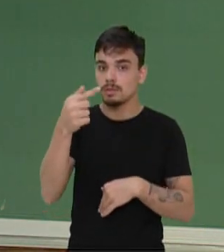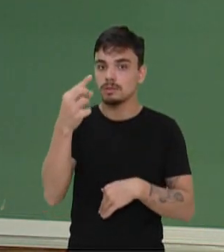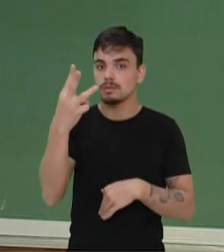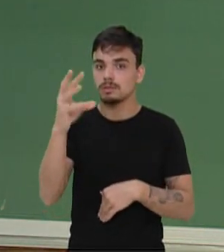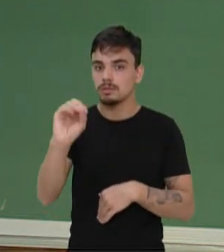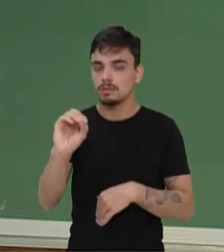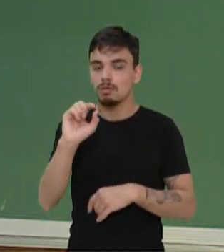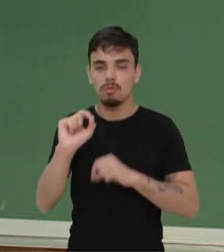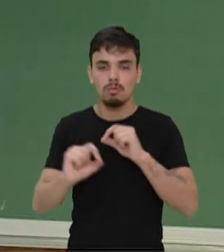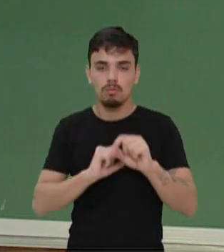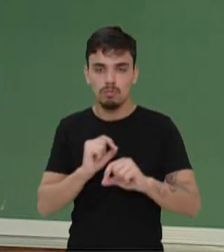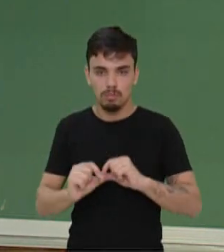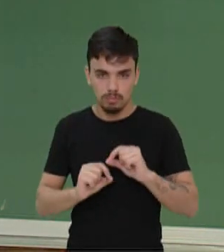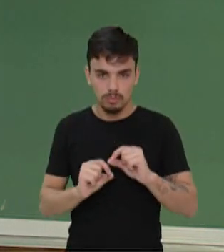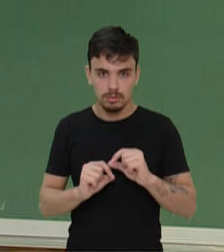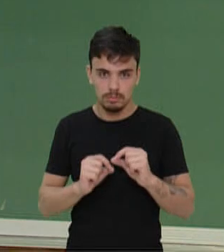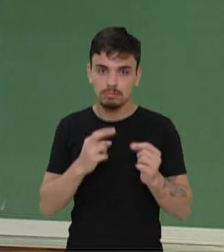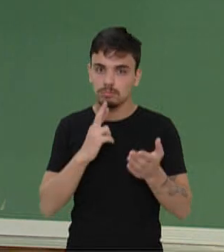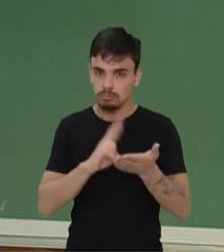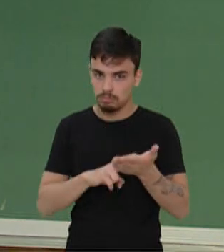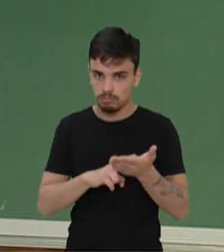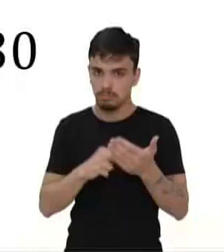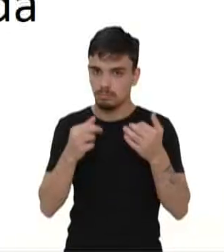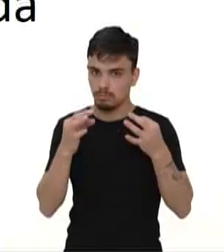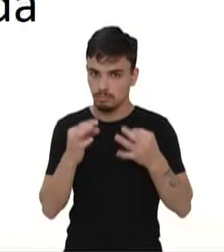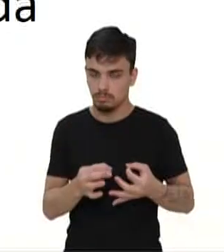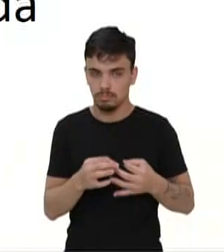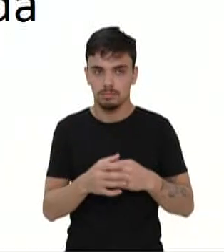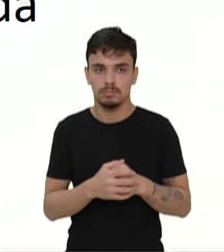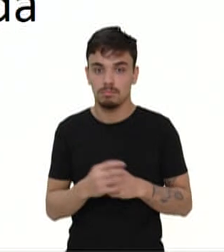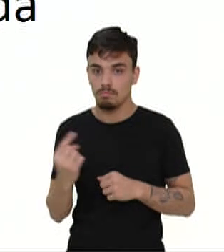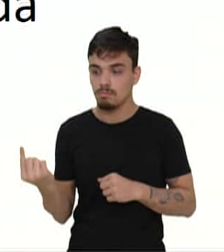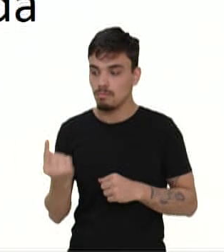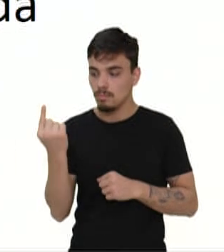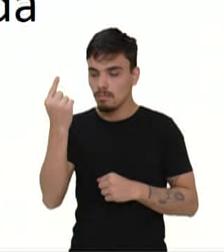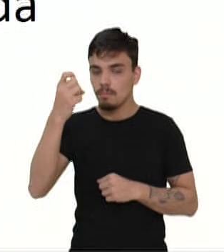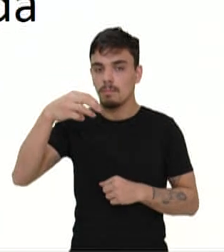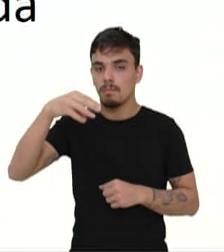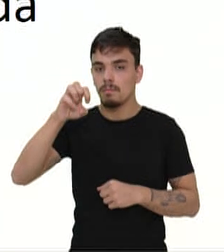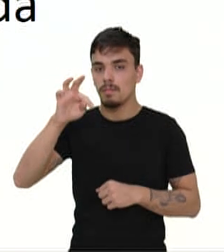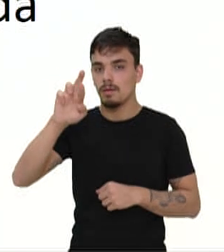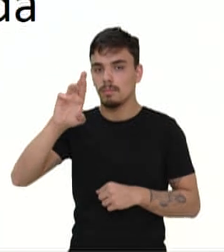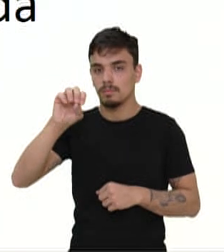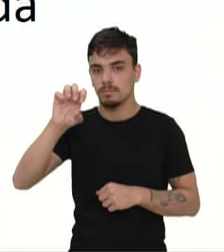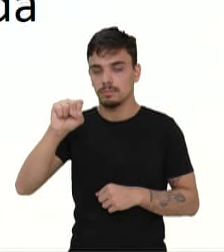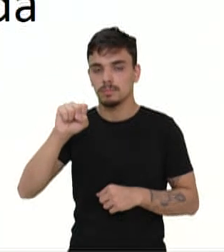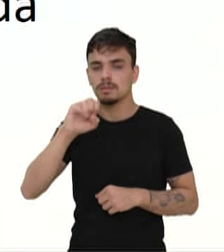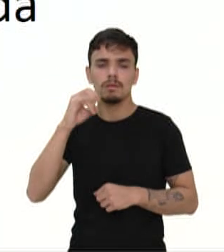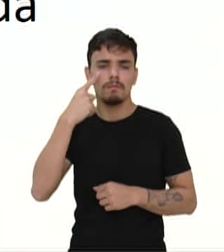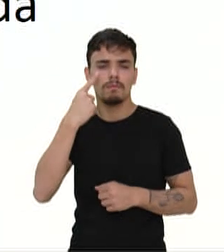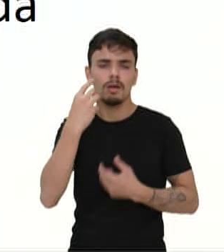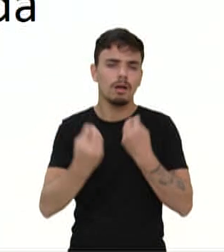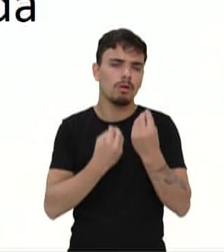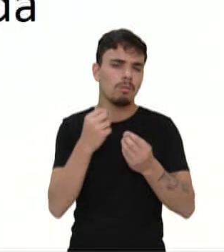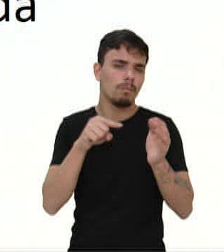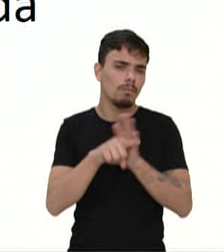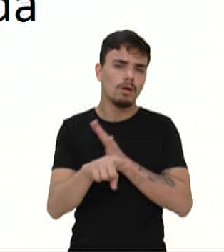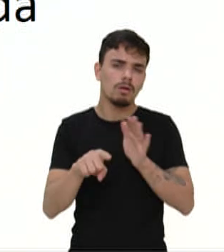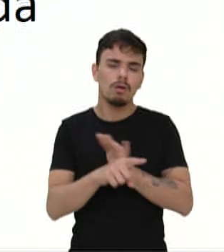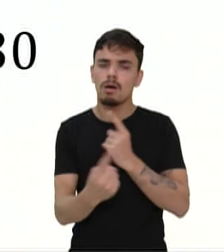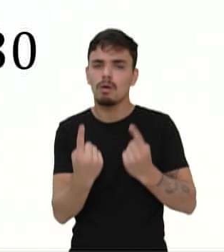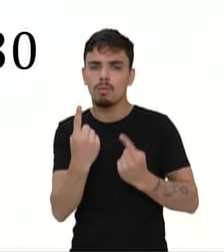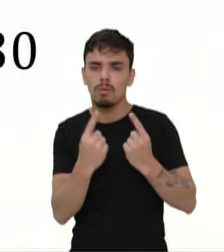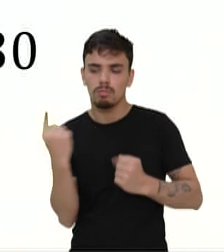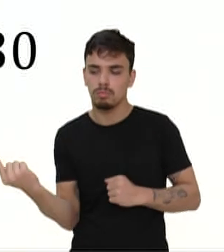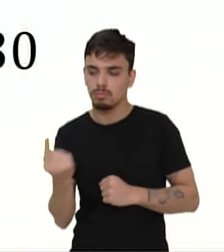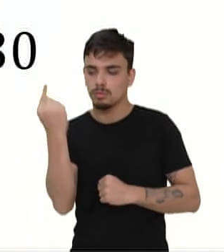seja, a resposta para a gente é 730 metros. Se você lá, né, ver qual é a pergunta, qual é a altura máxima atingida